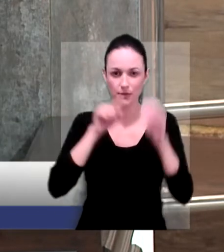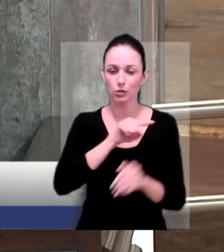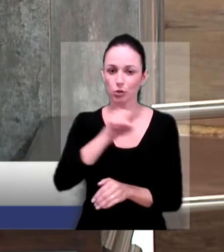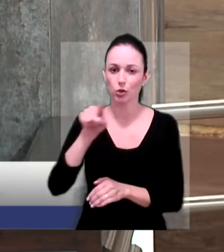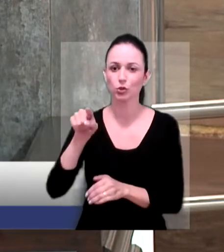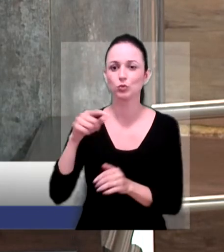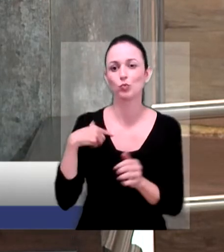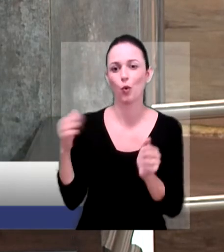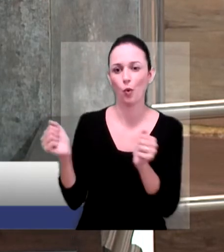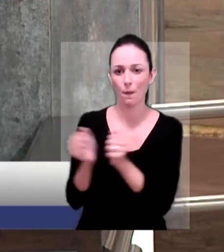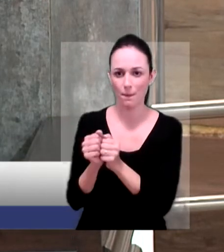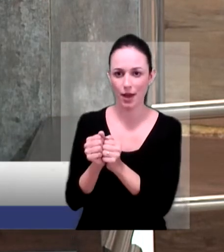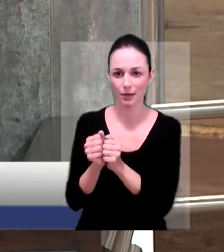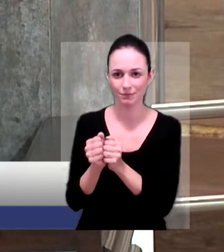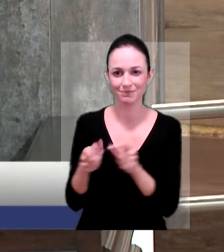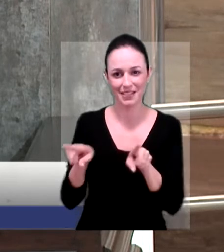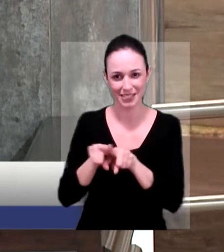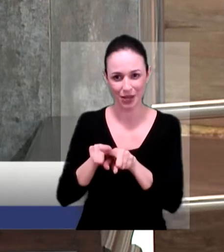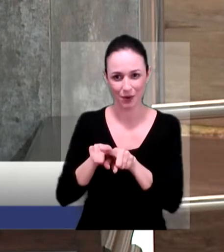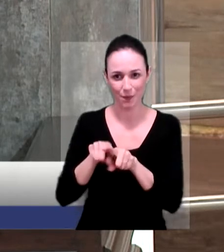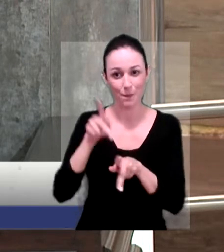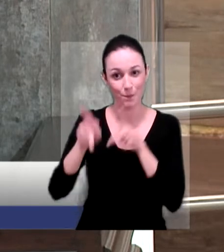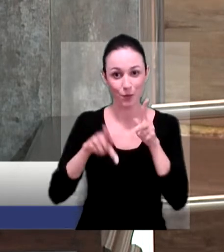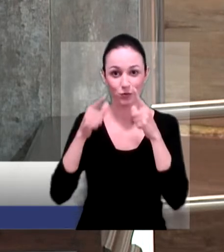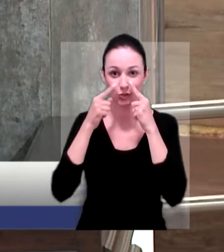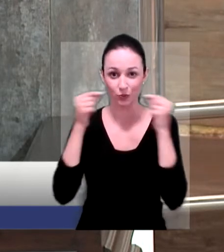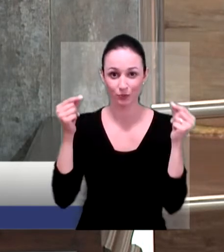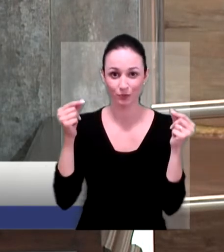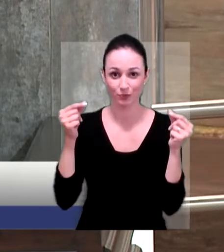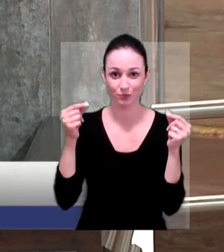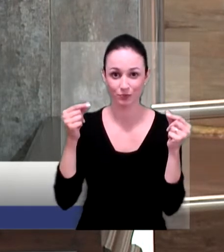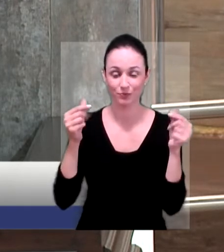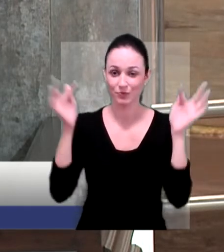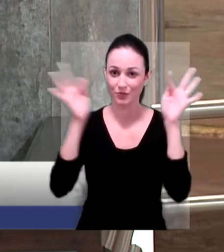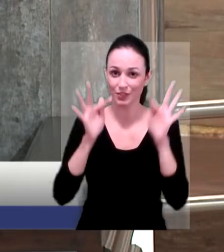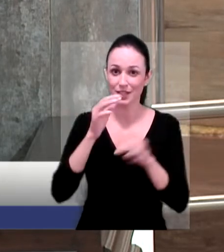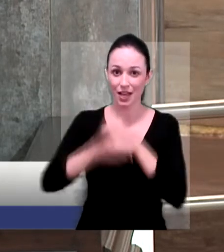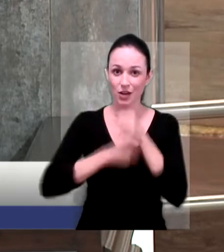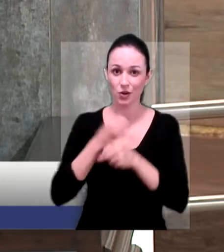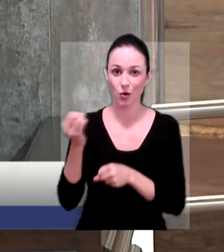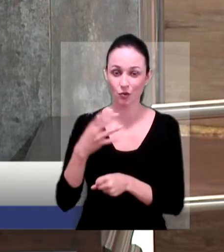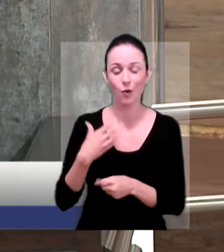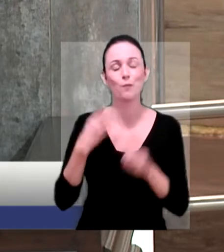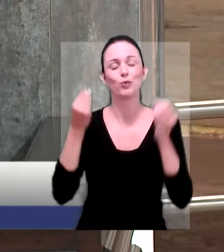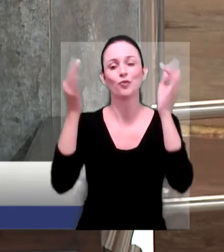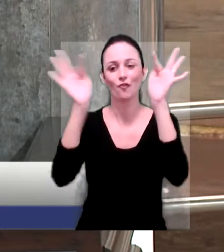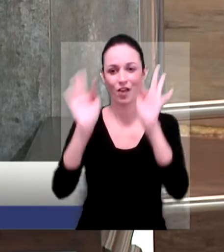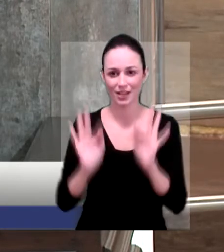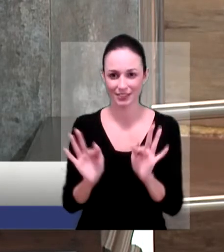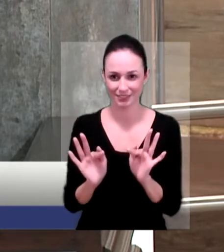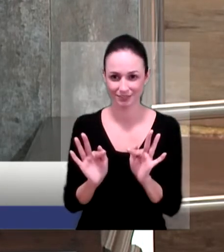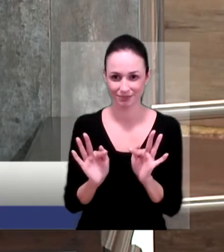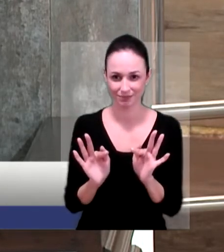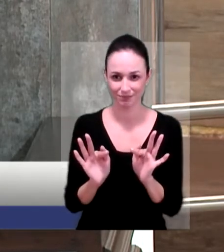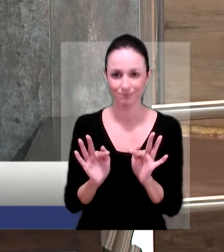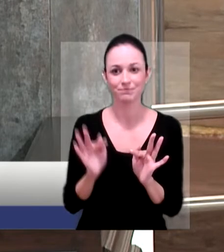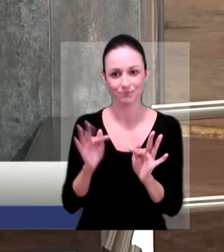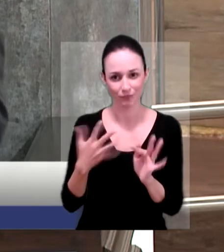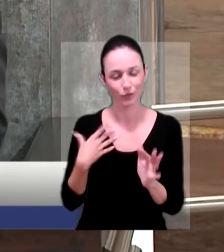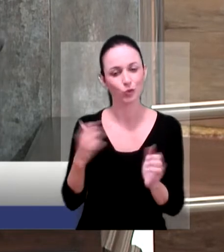População jauense, feliz ano novo a você. Estou muito feliz de estar aqui. Conte comigo.